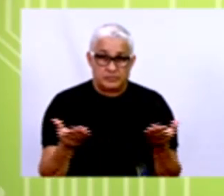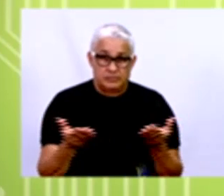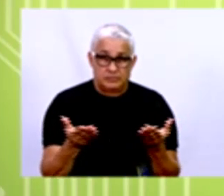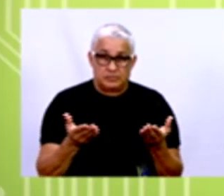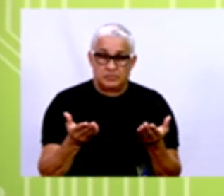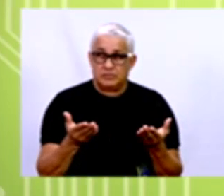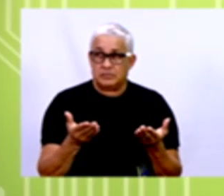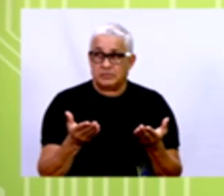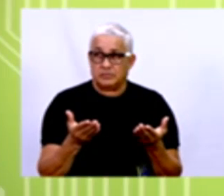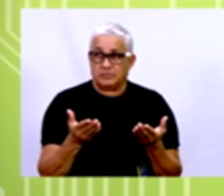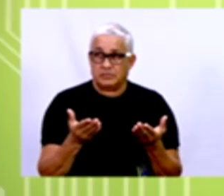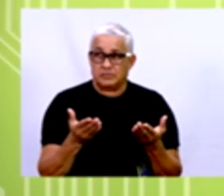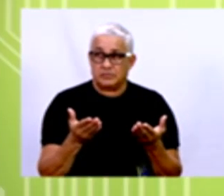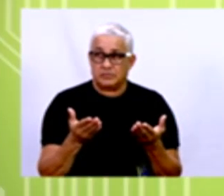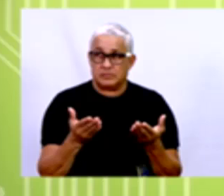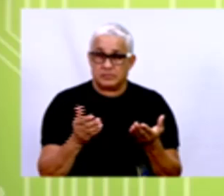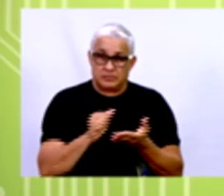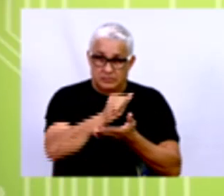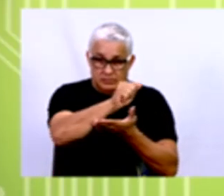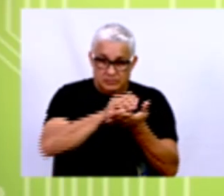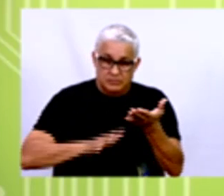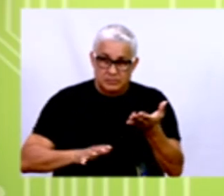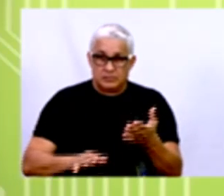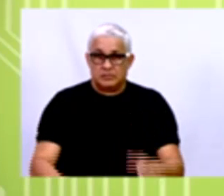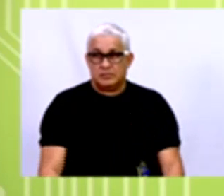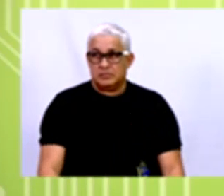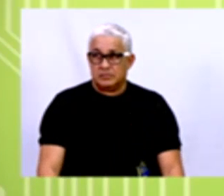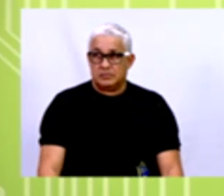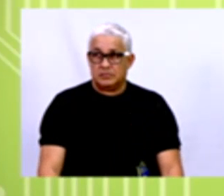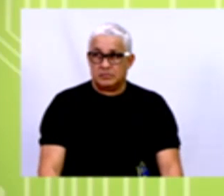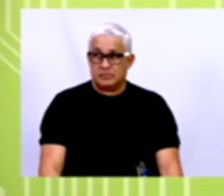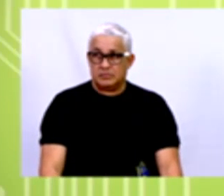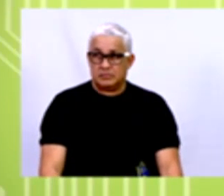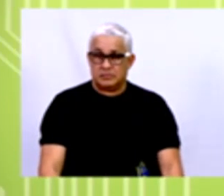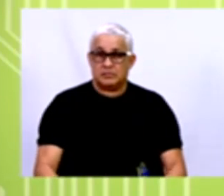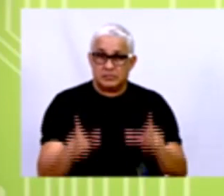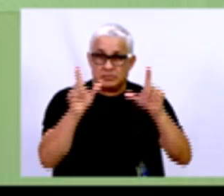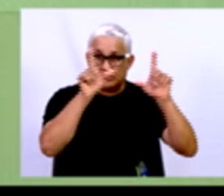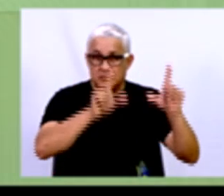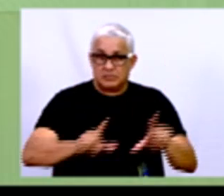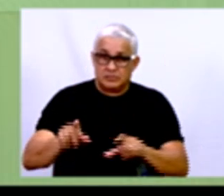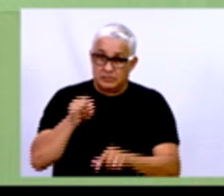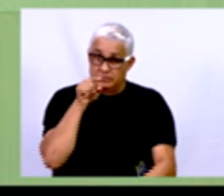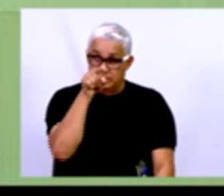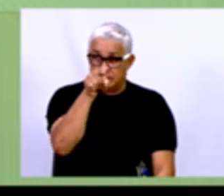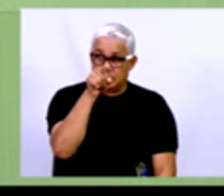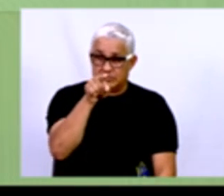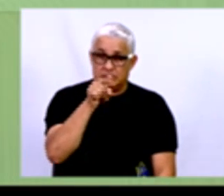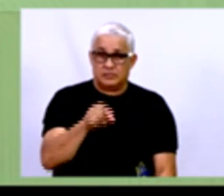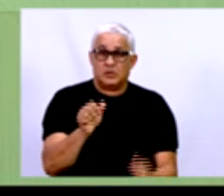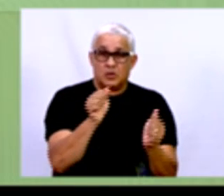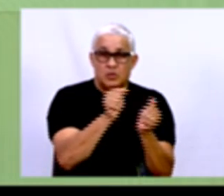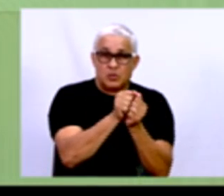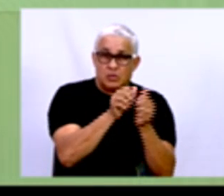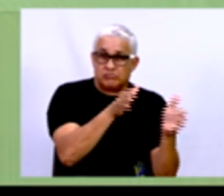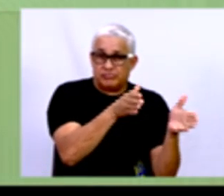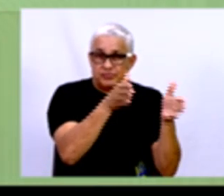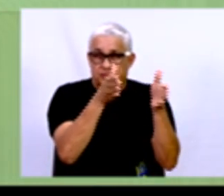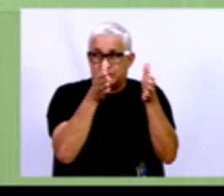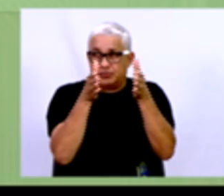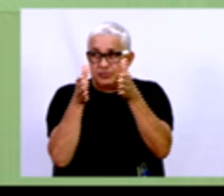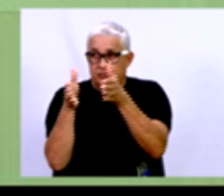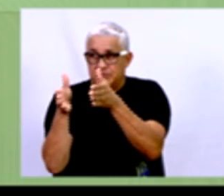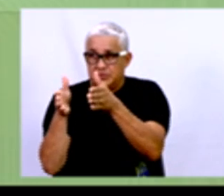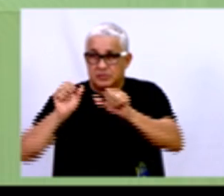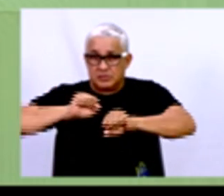uma breve atividade. Vejamos nosso slide, onde vocês vão acompanhar conosco para ver se